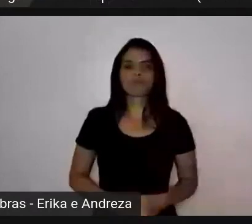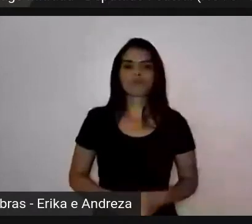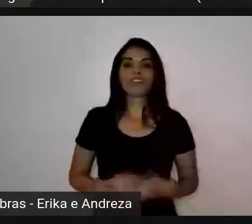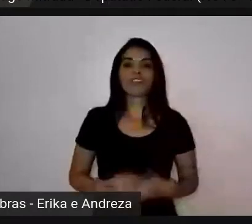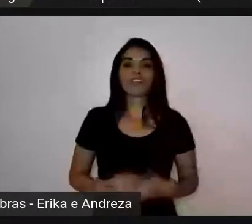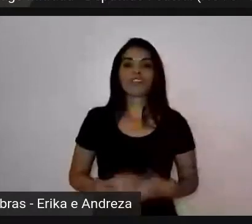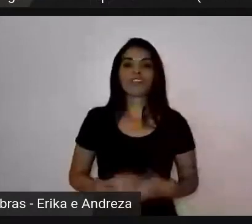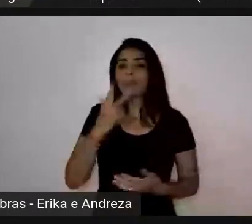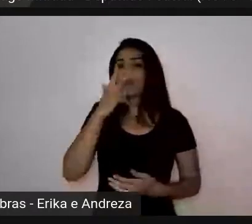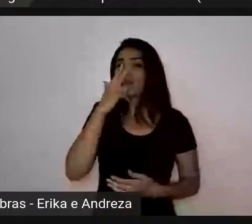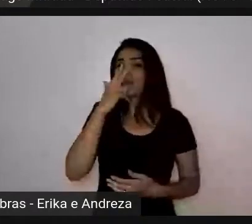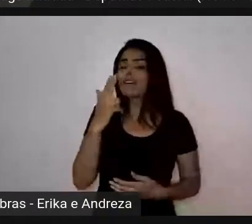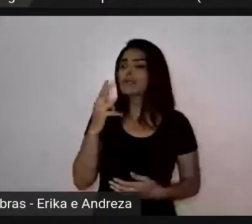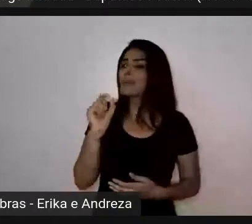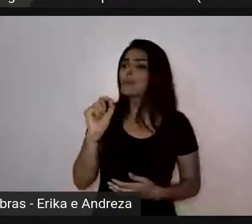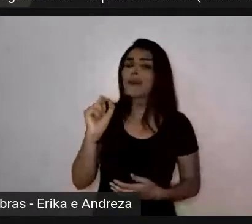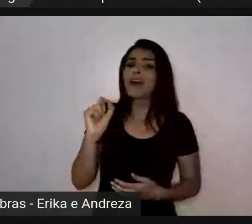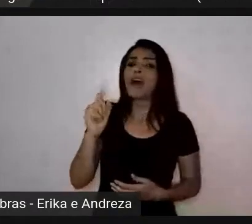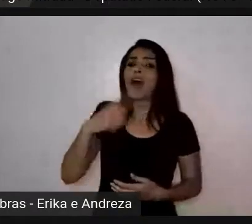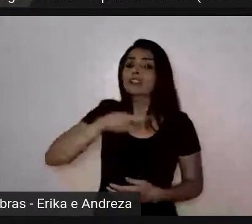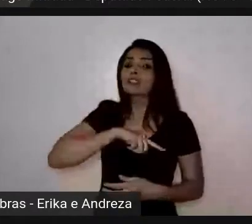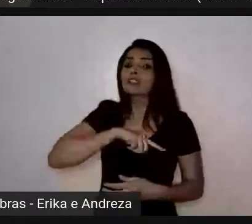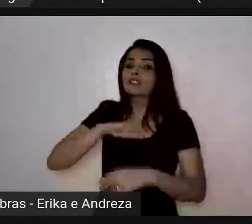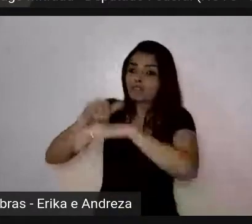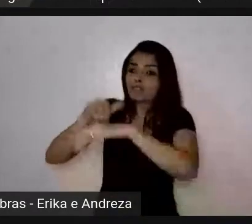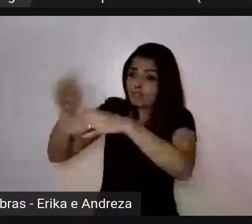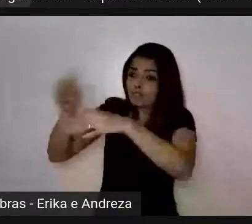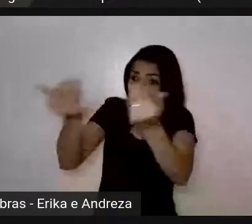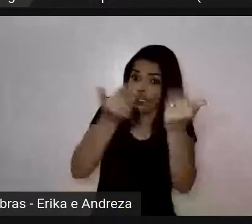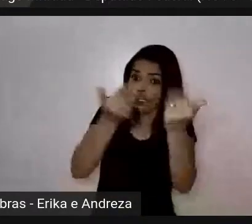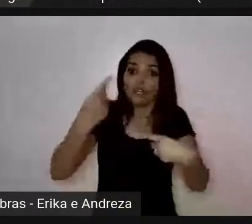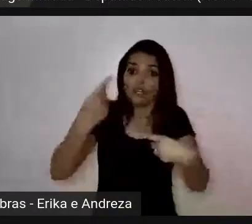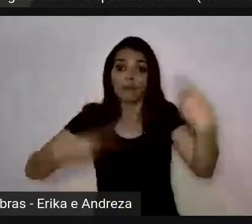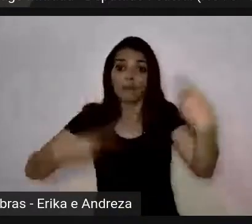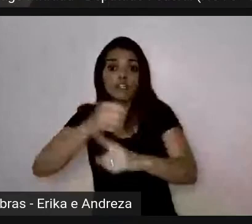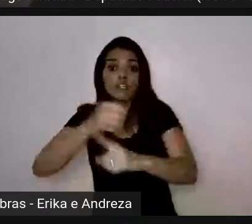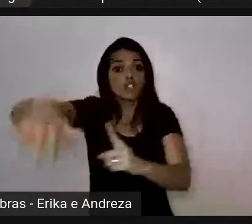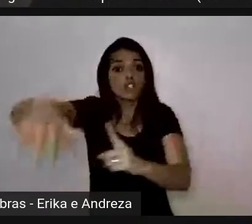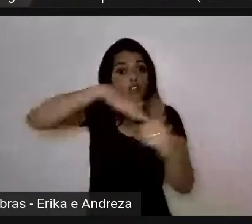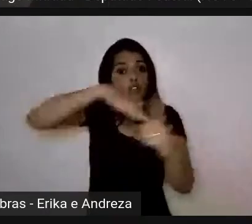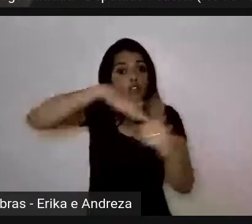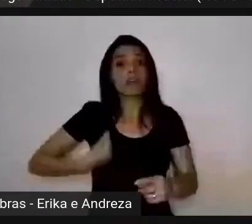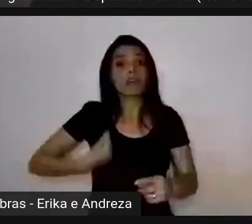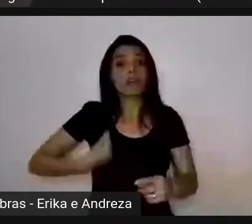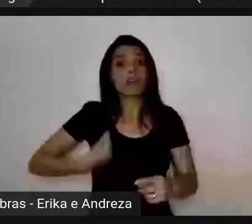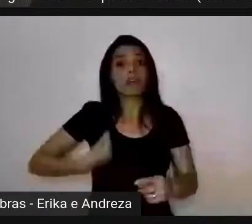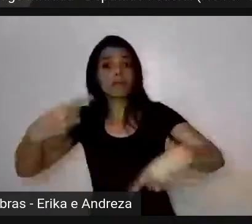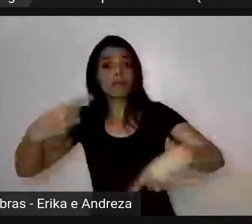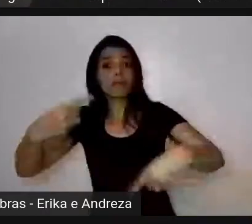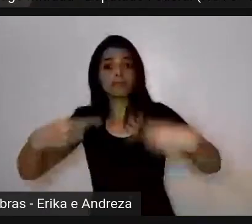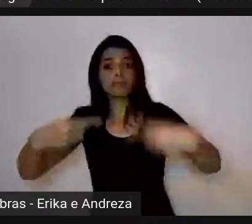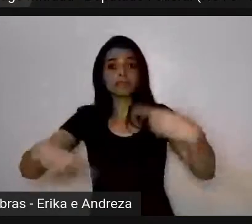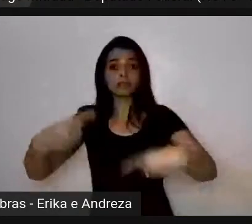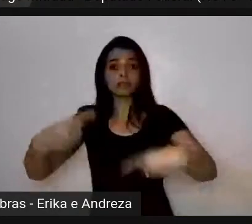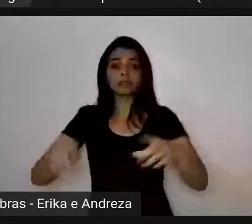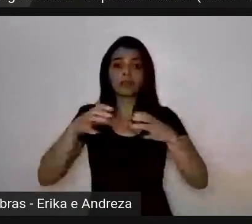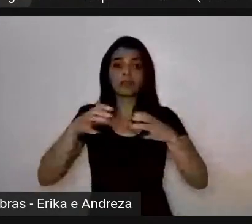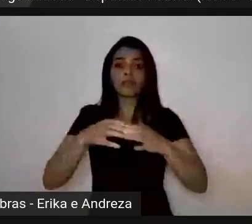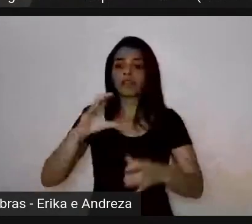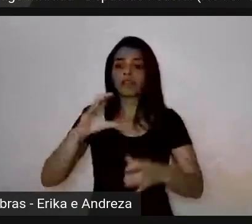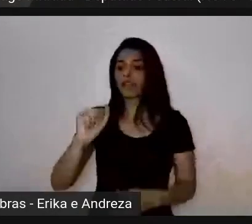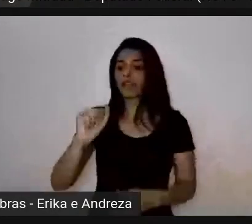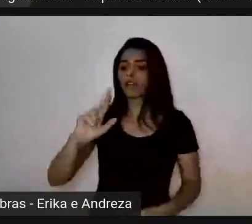bastante, porque nós estamos chamando para o debate. A sociedade inteira tem que participar desse debate. Então, os cargos em